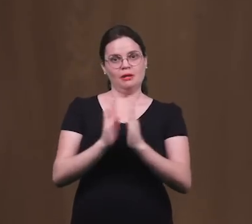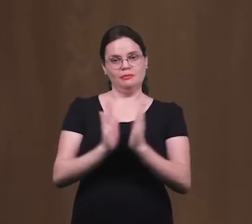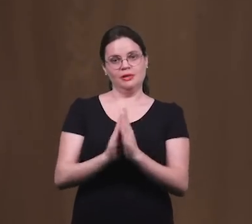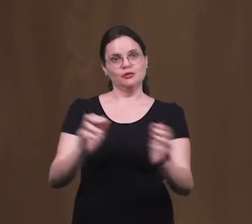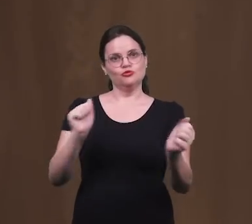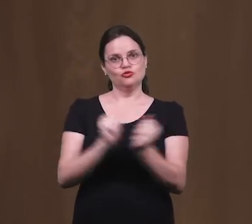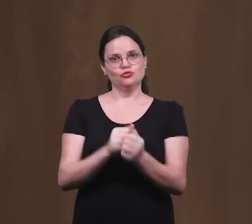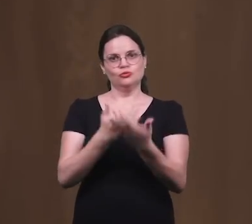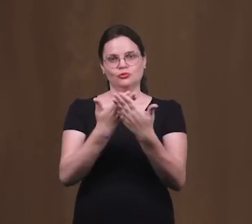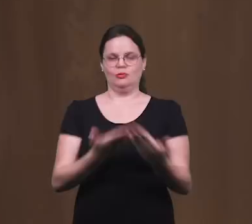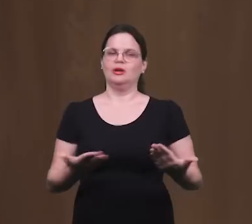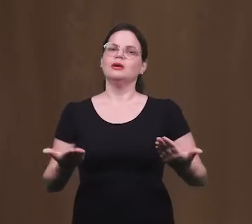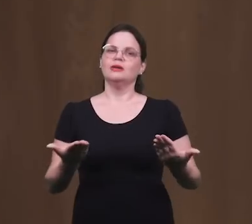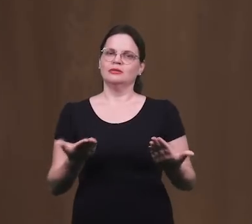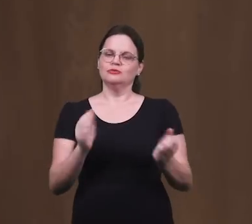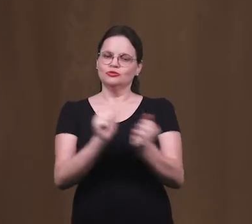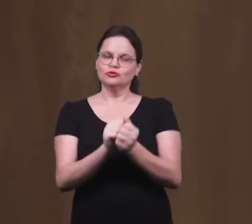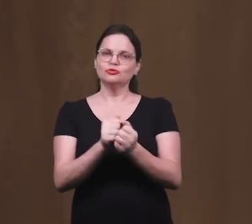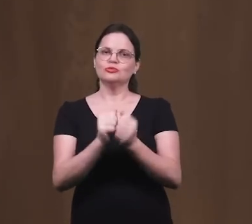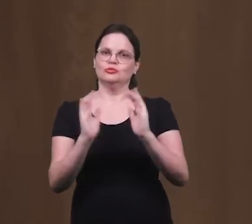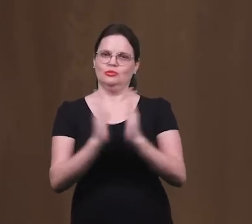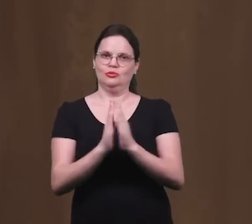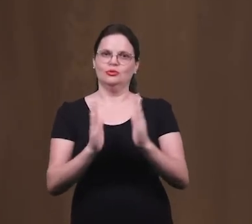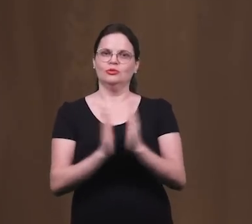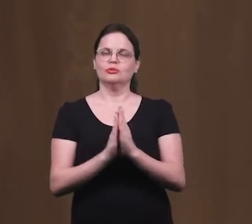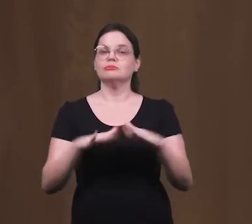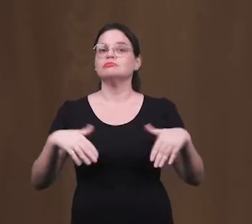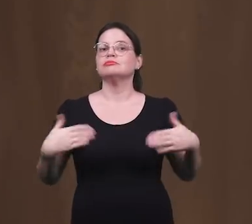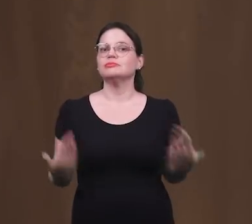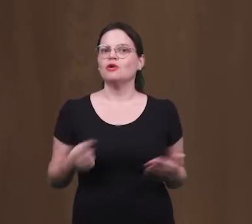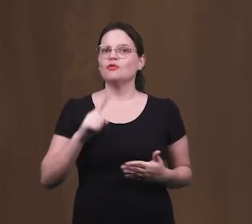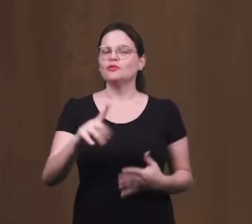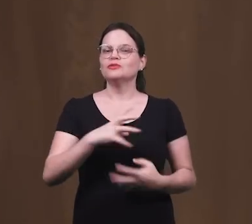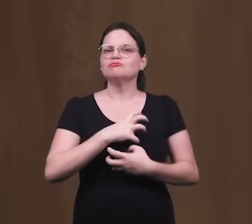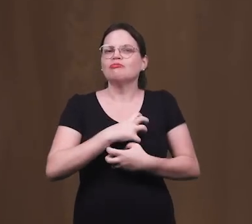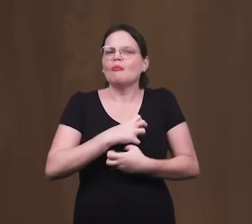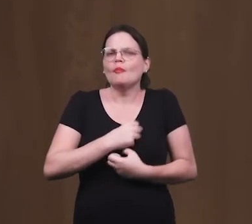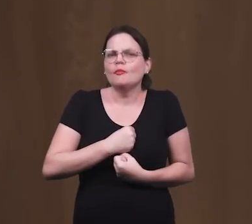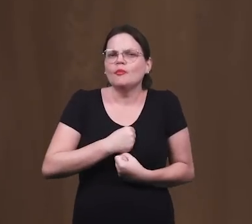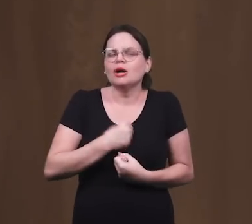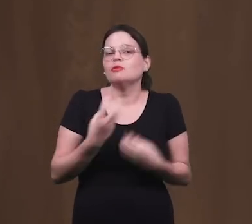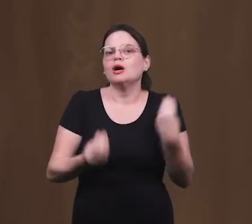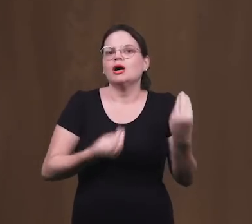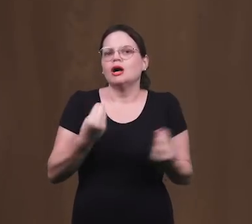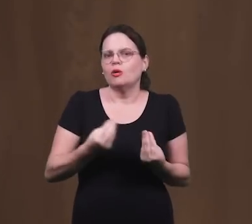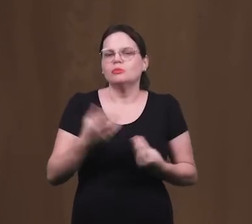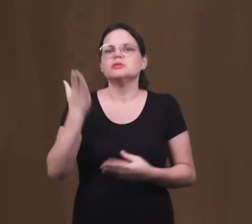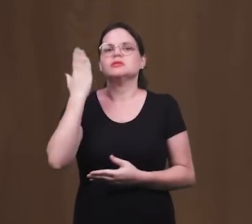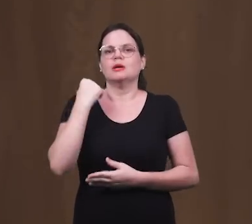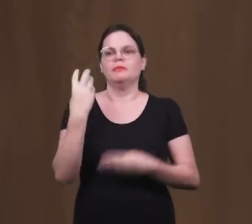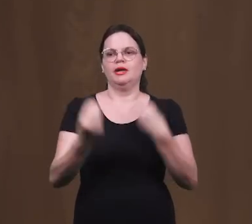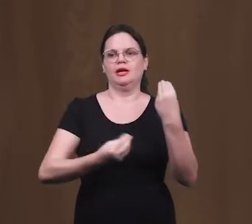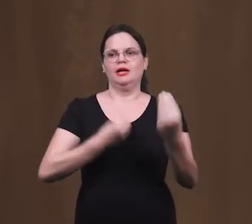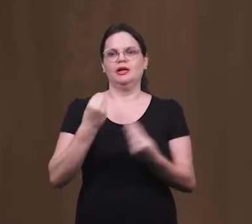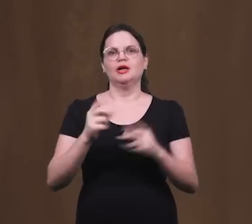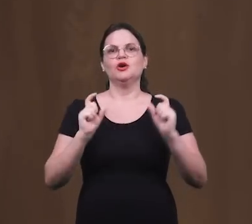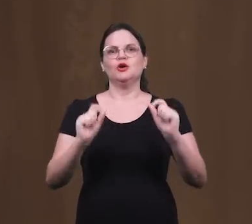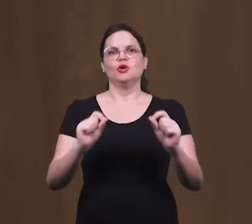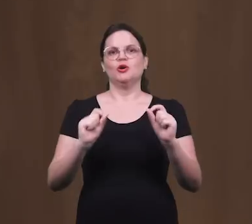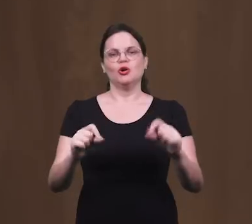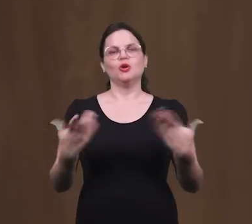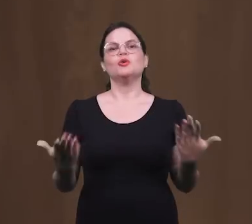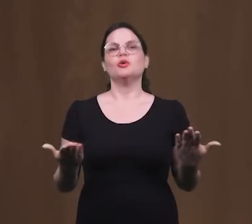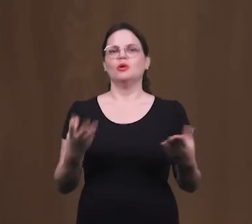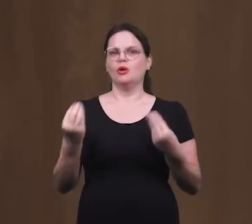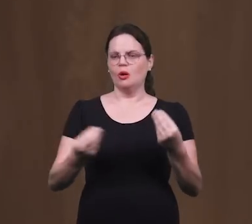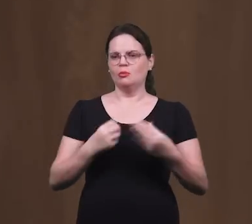Ou seja, até quando você tem uma mágoa, você tem que saber a quem recorrer. Tem que ser no corpo de Cristo,